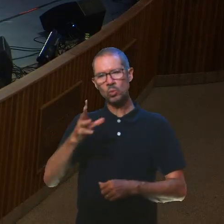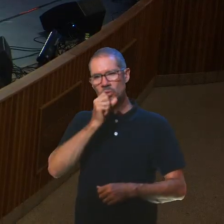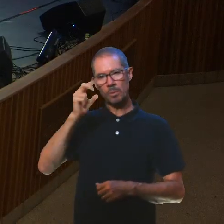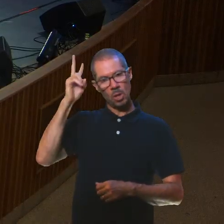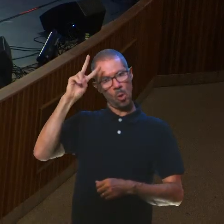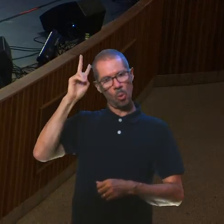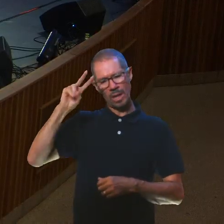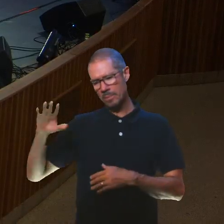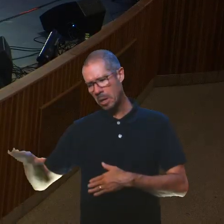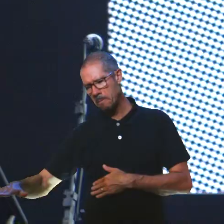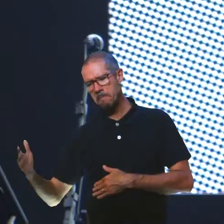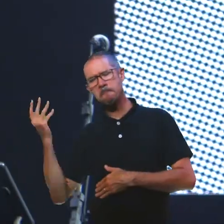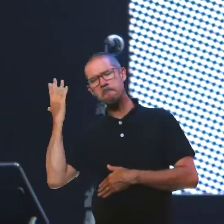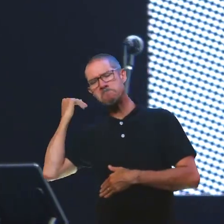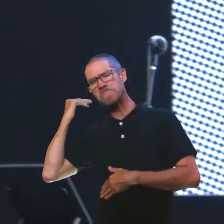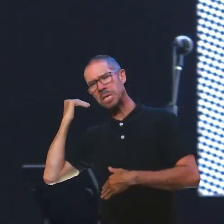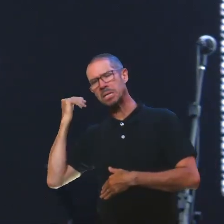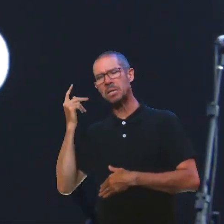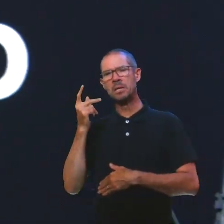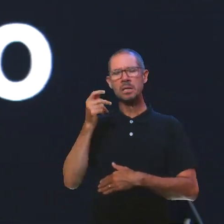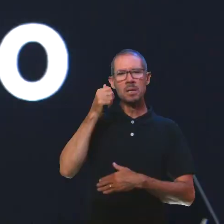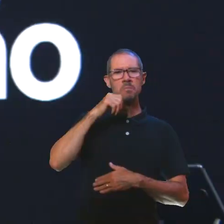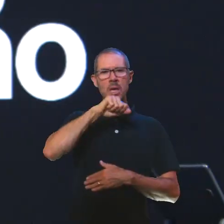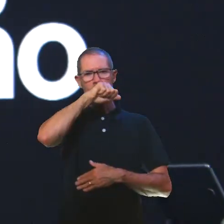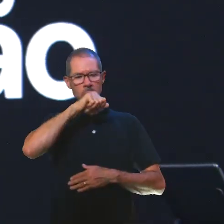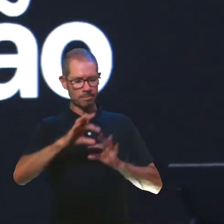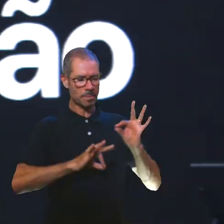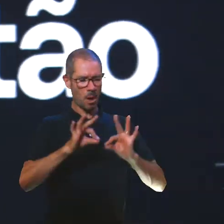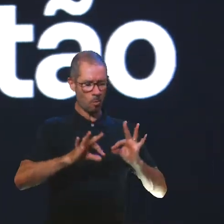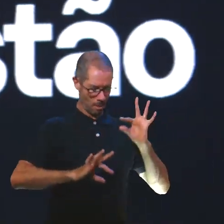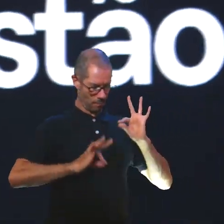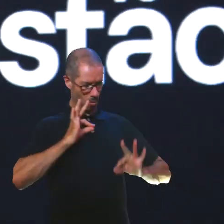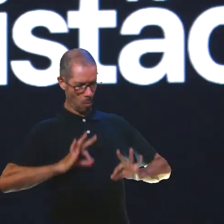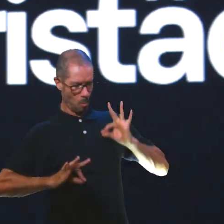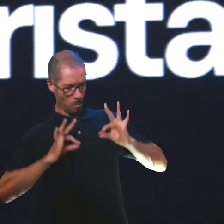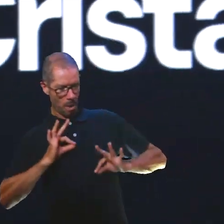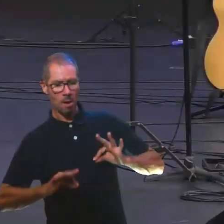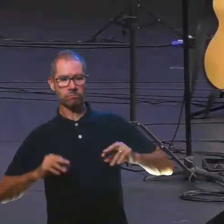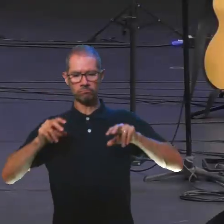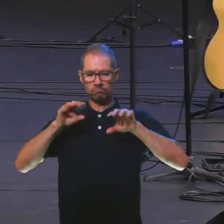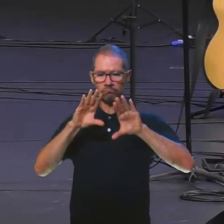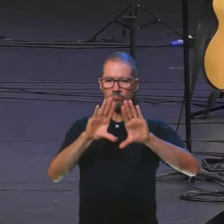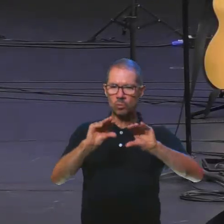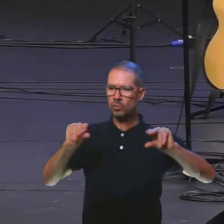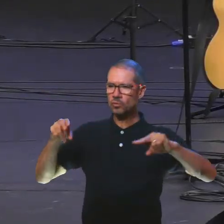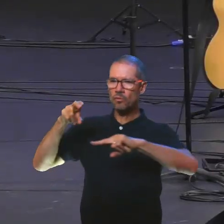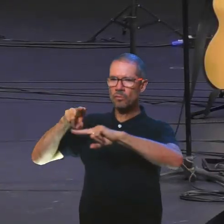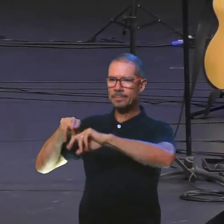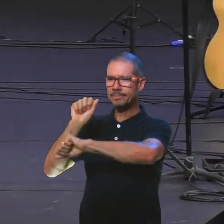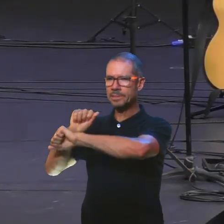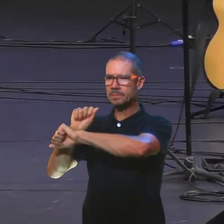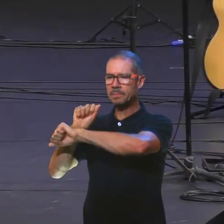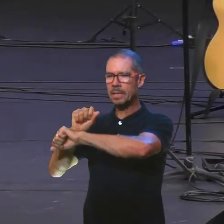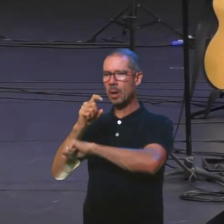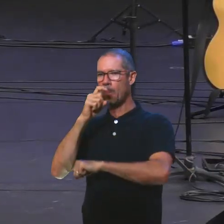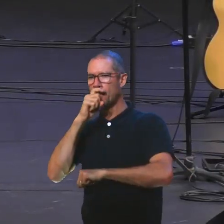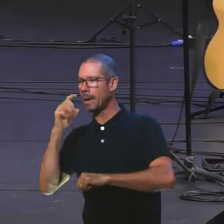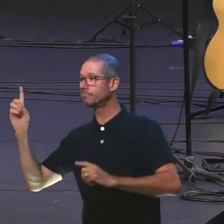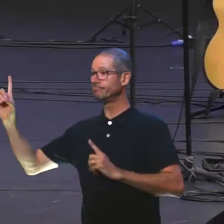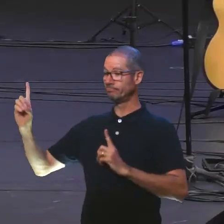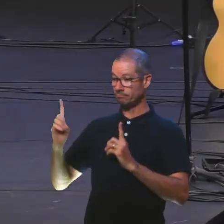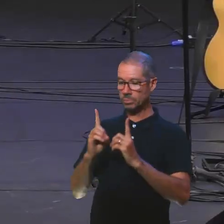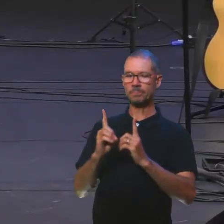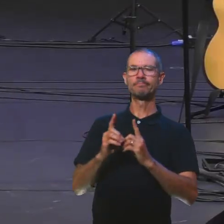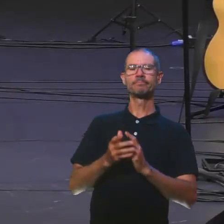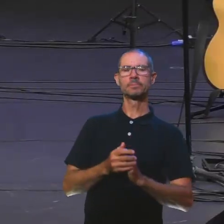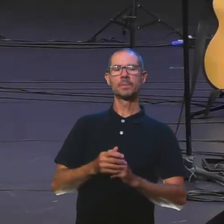lembro, ainda muito pequena, minha mãe arrumava a gente, eu e meus irmãos, colocava a gente no sofá de casa para esperar o papai chegar. Mas sabe, pastor,